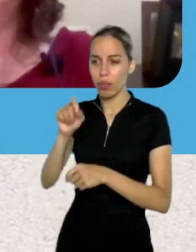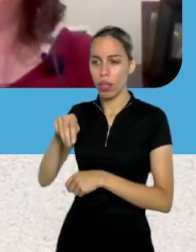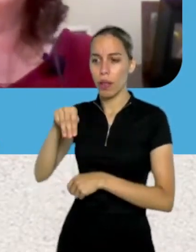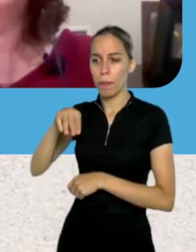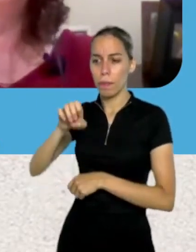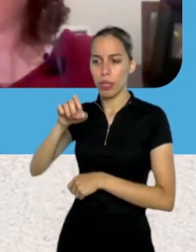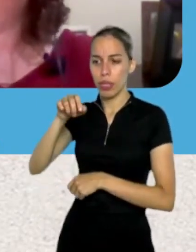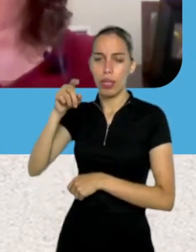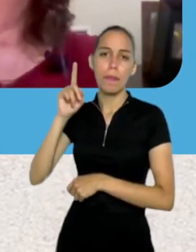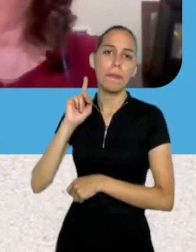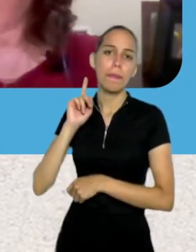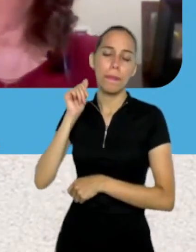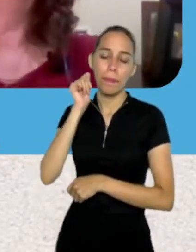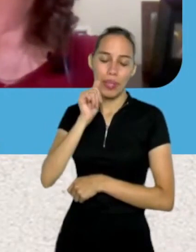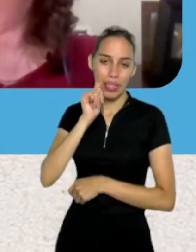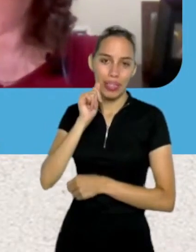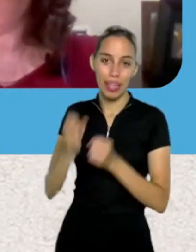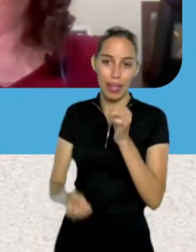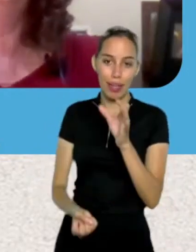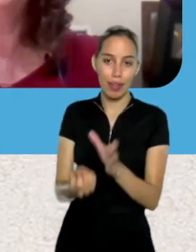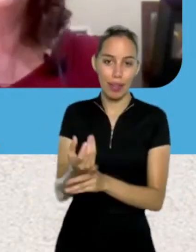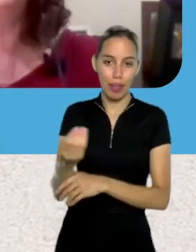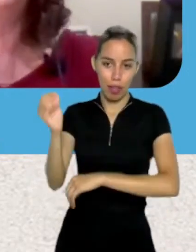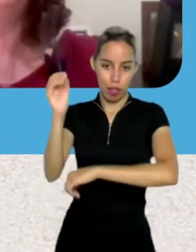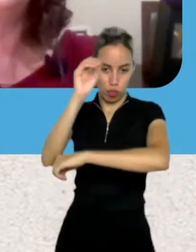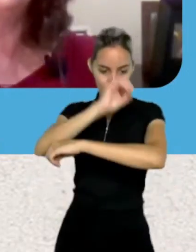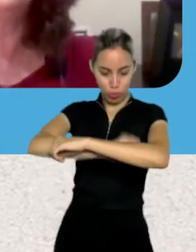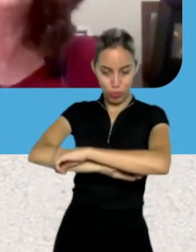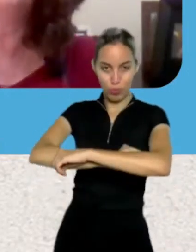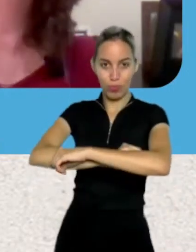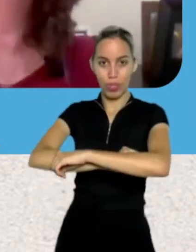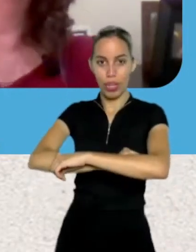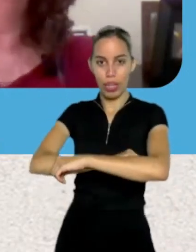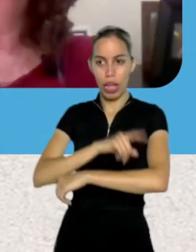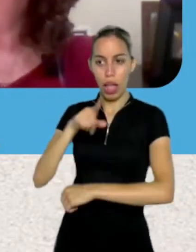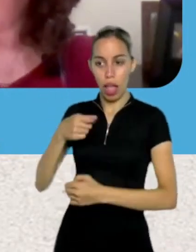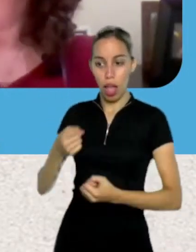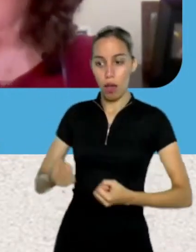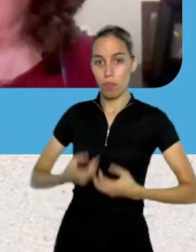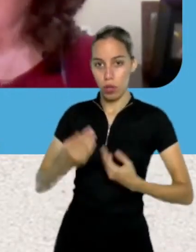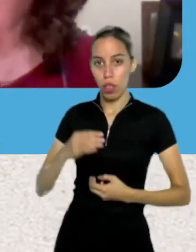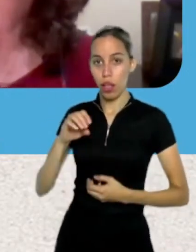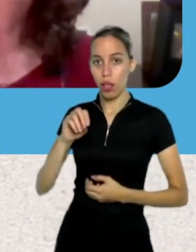Inventou o Pôr do Sol. É um livro escrito em poesia de cordel,